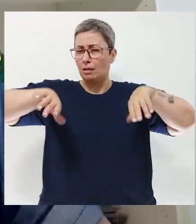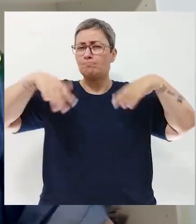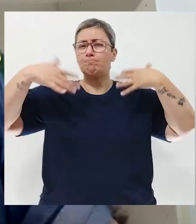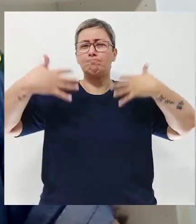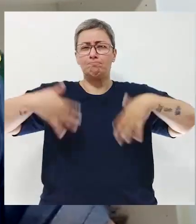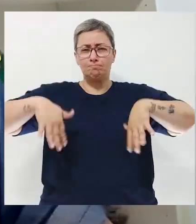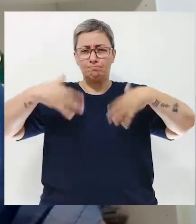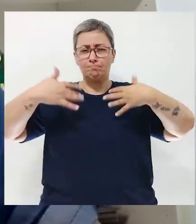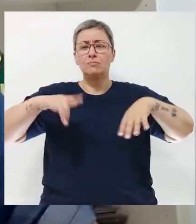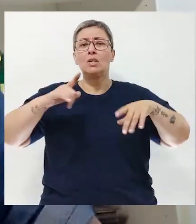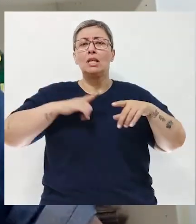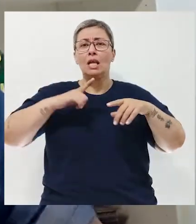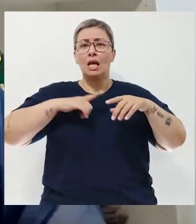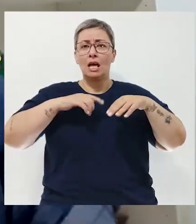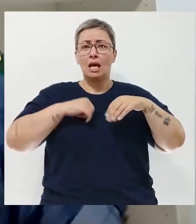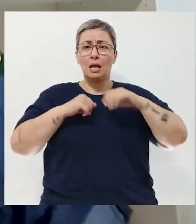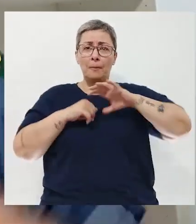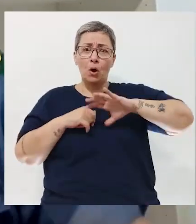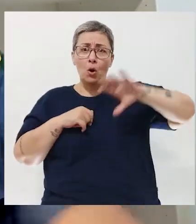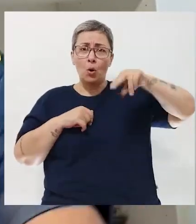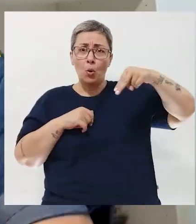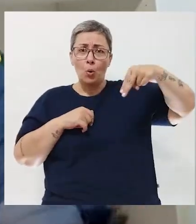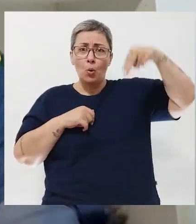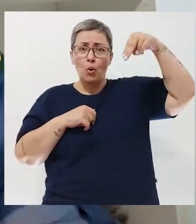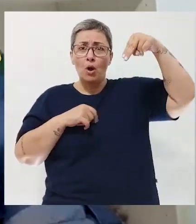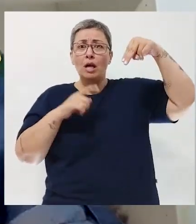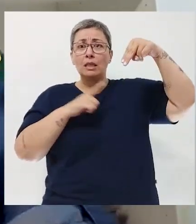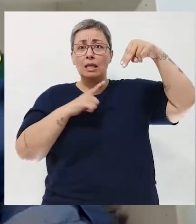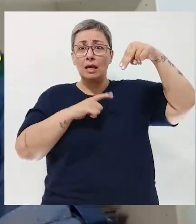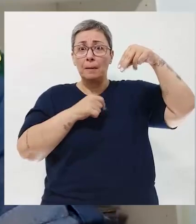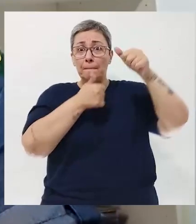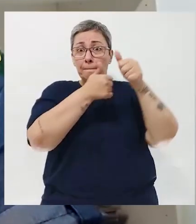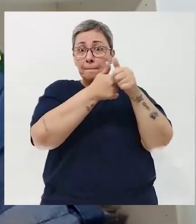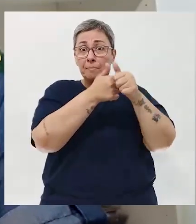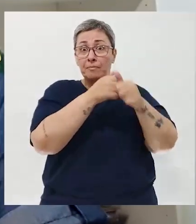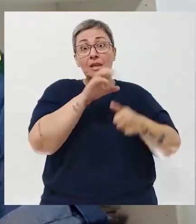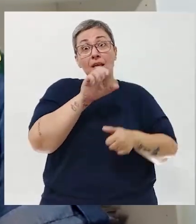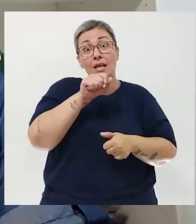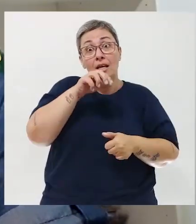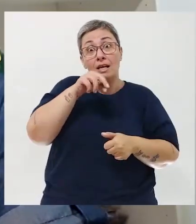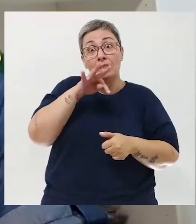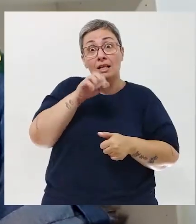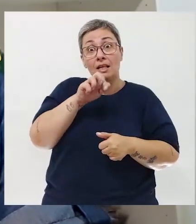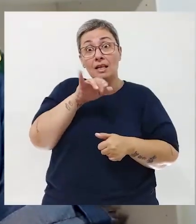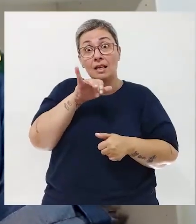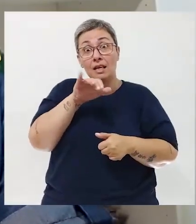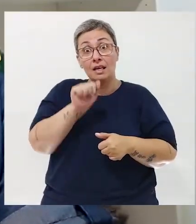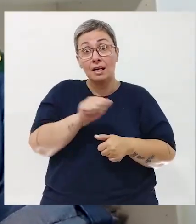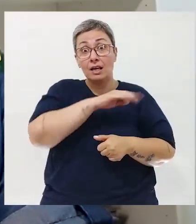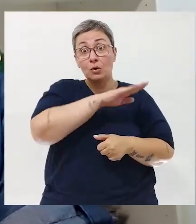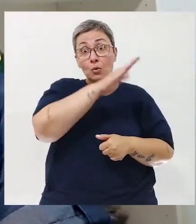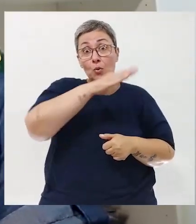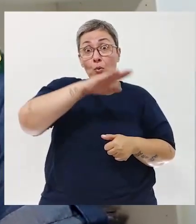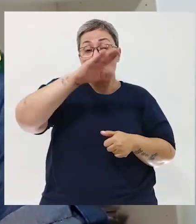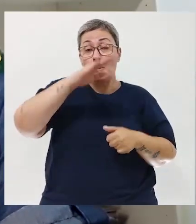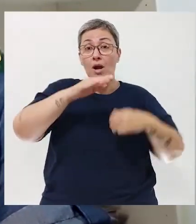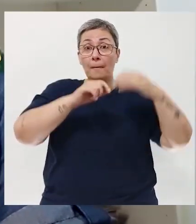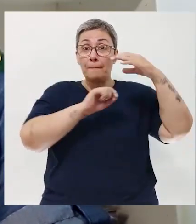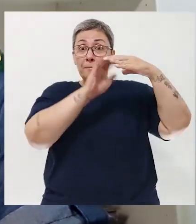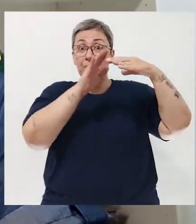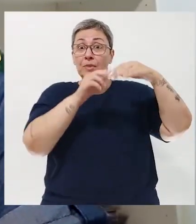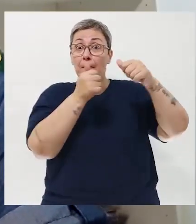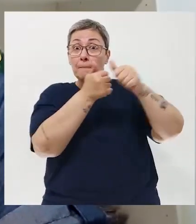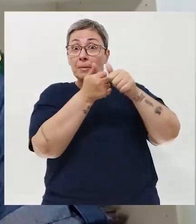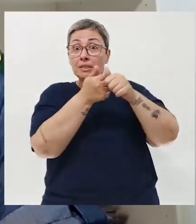que nos lembrar da porção ao norte do município, onde encontramos parte da Serra da Cantareira. É uma região elevada e